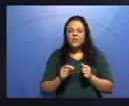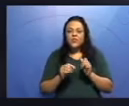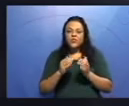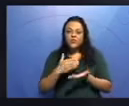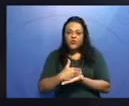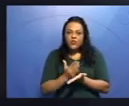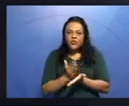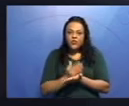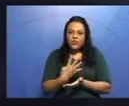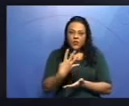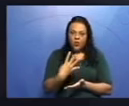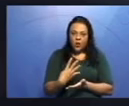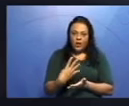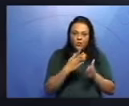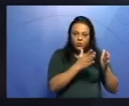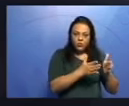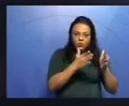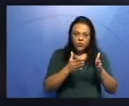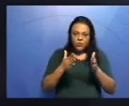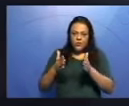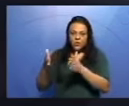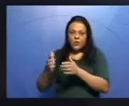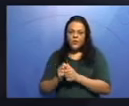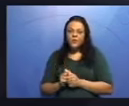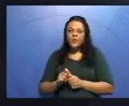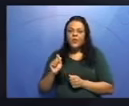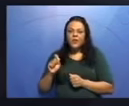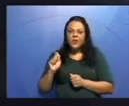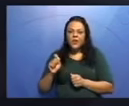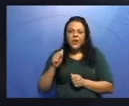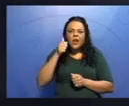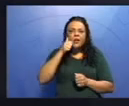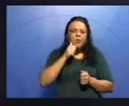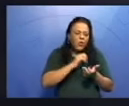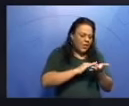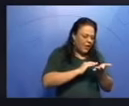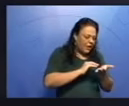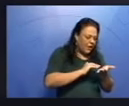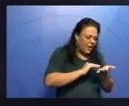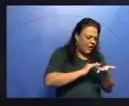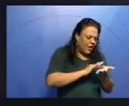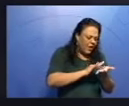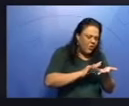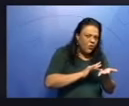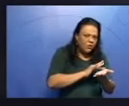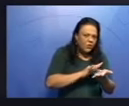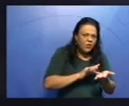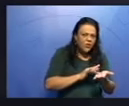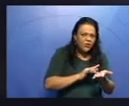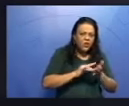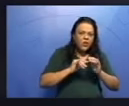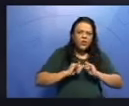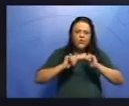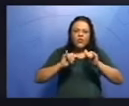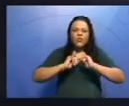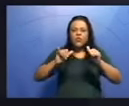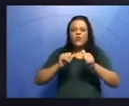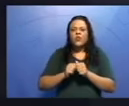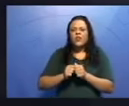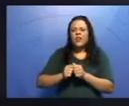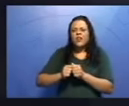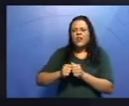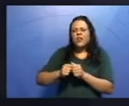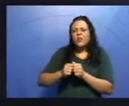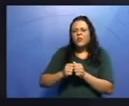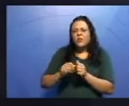capítulos. O conto A Cartomante, de Machado de Assis, foi publicado pela primeira vez no final do século XIX,